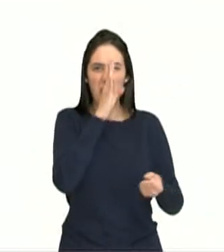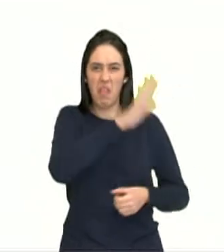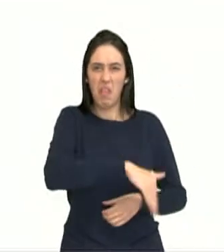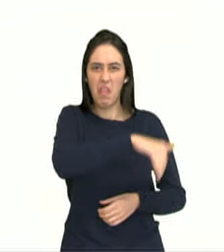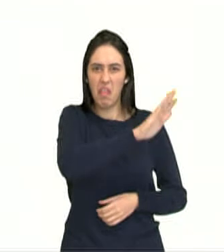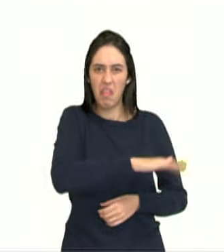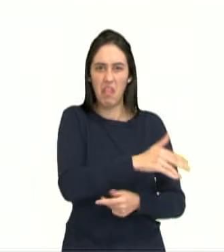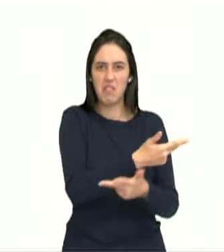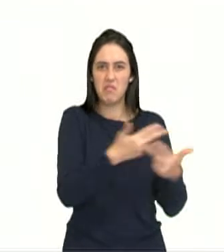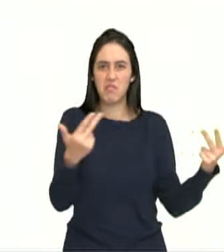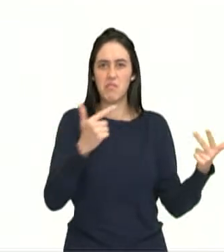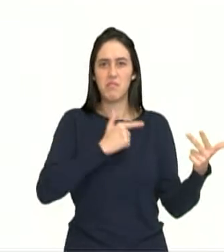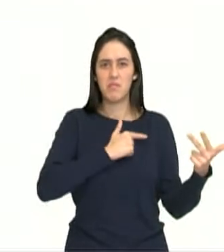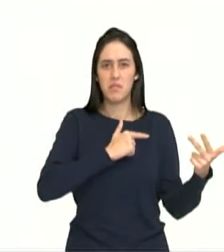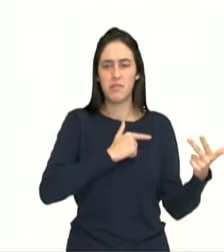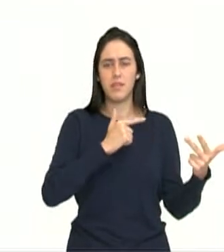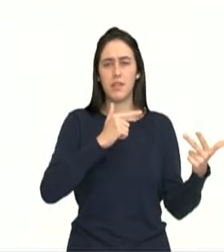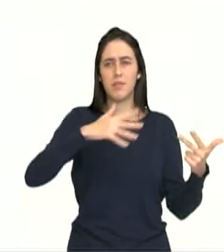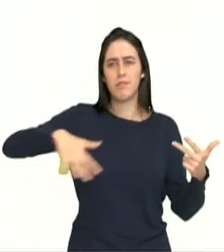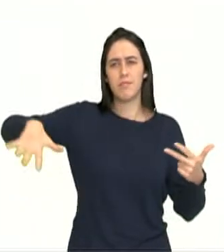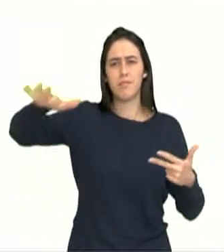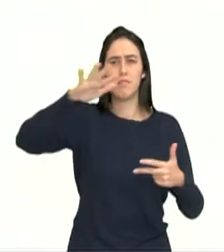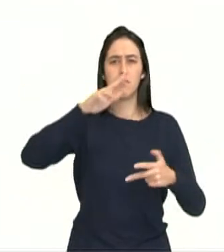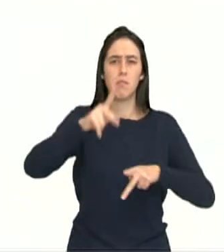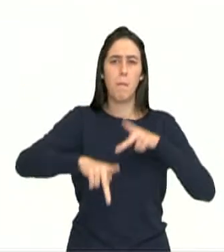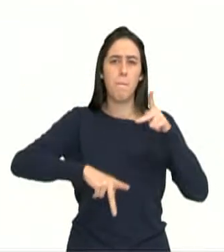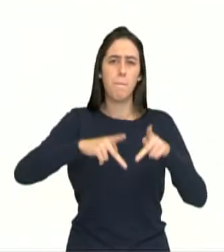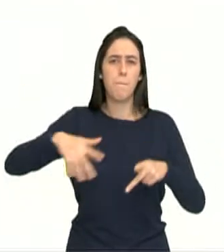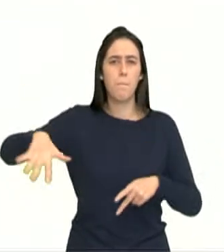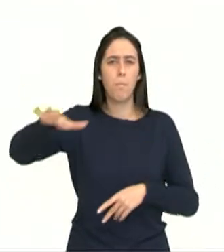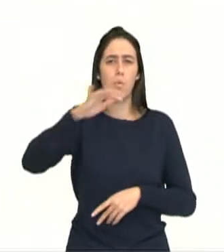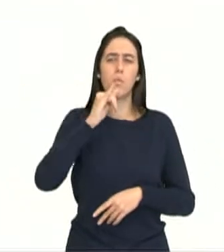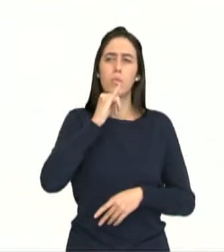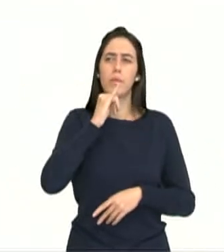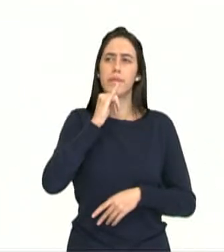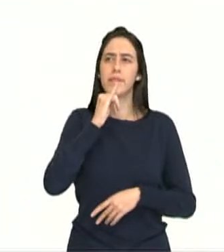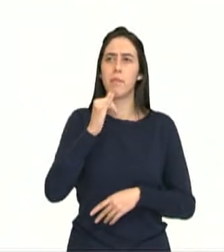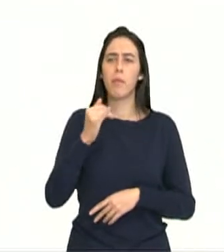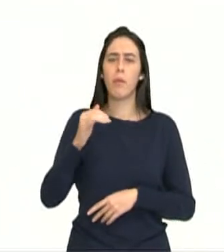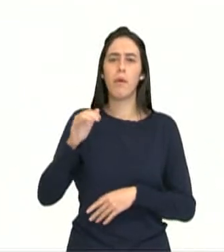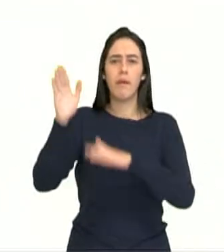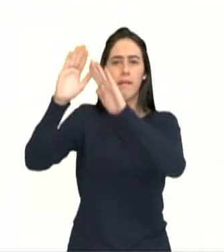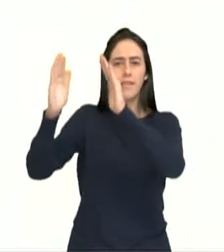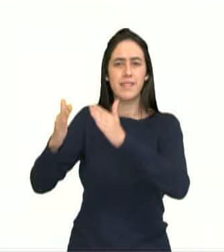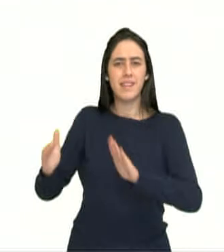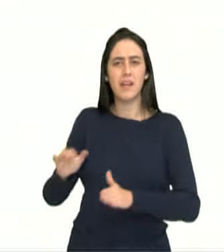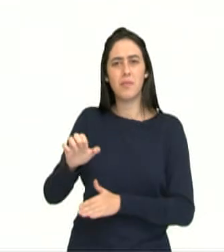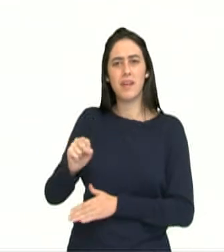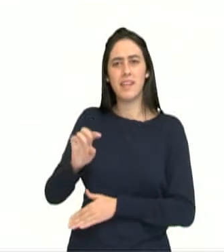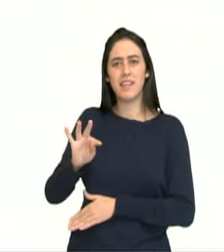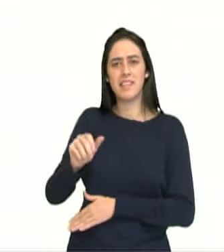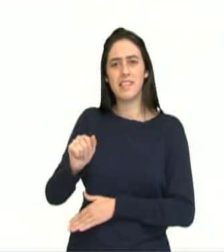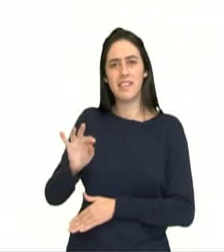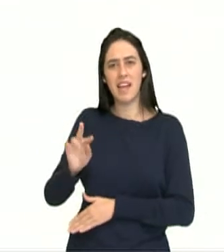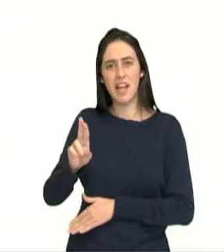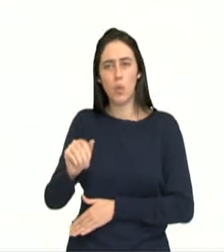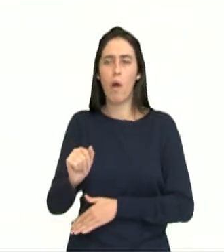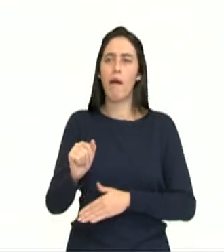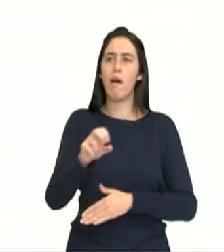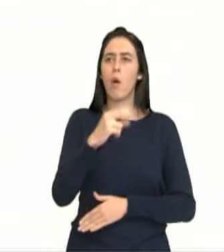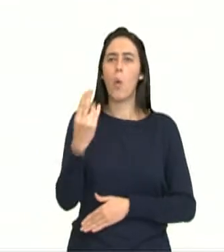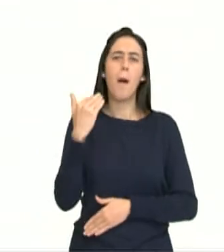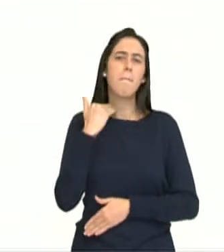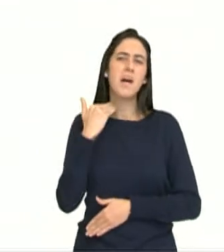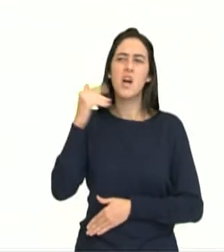em coisas públicas como estátuas, bancos, transporte coletivo, quando não